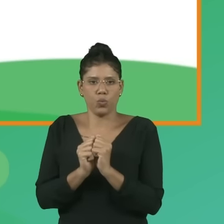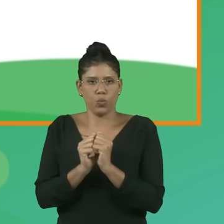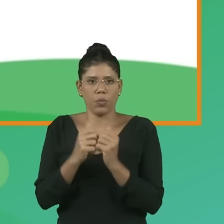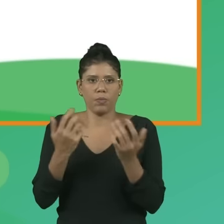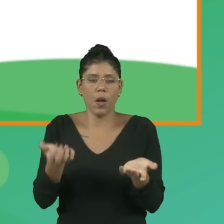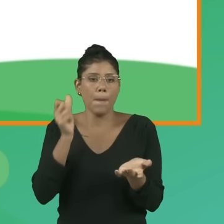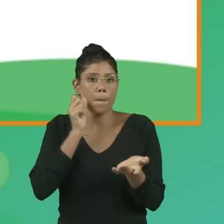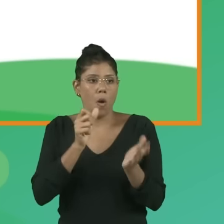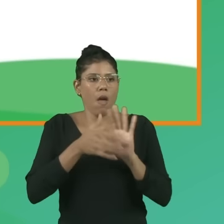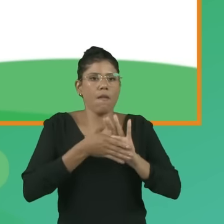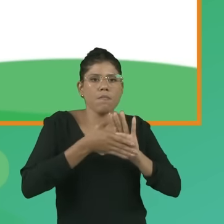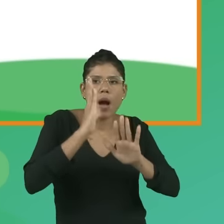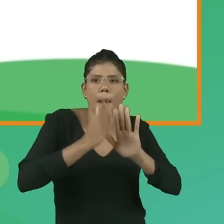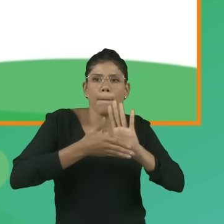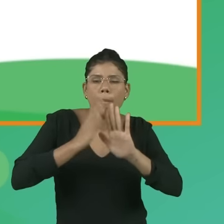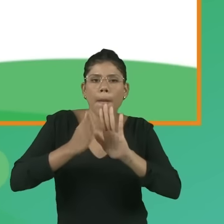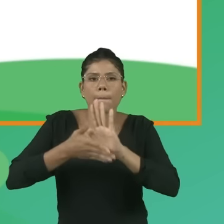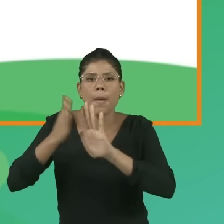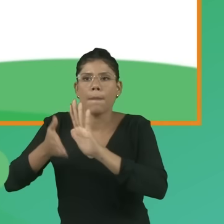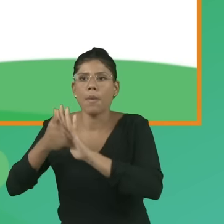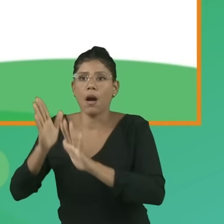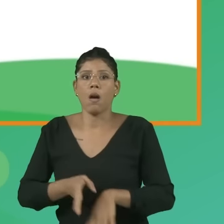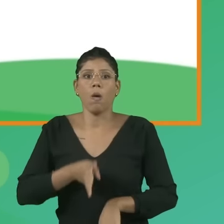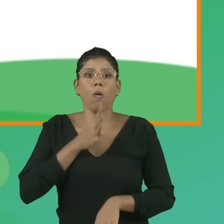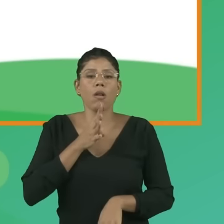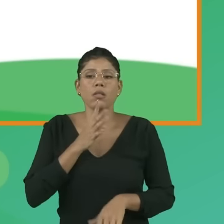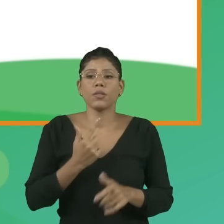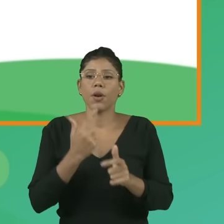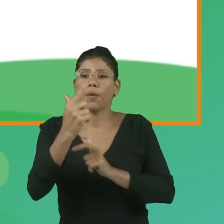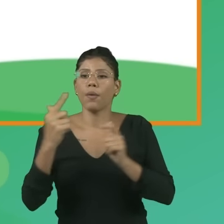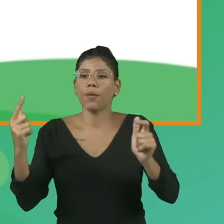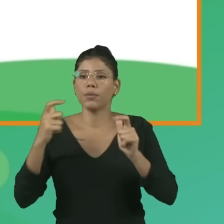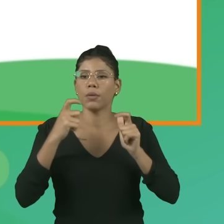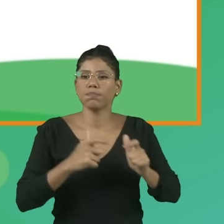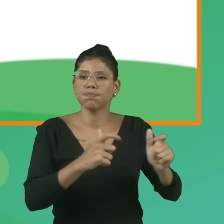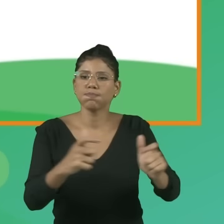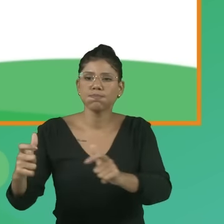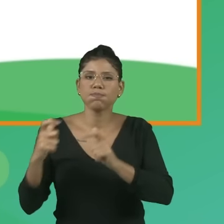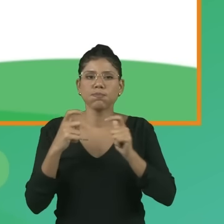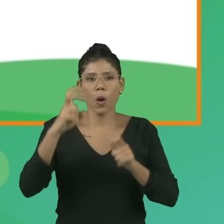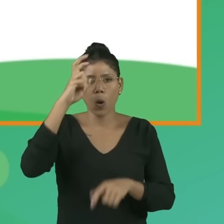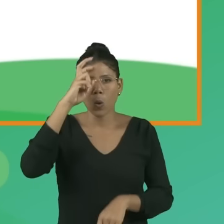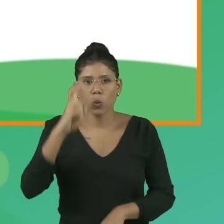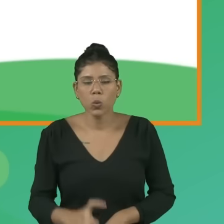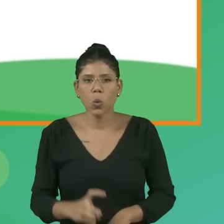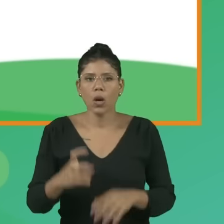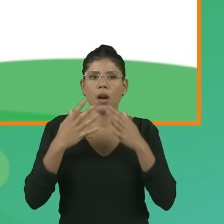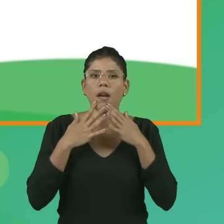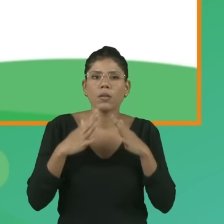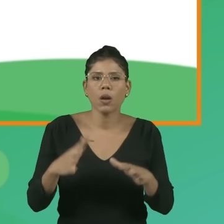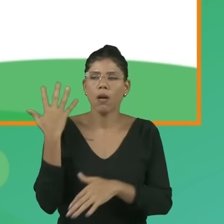viajavam para outras terras, conheciam outras culturas, outra natureza, né? Investigavam isso,